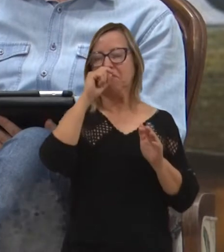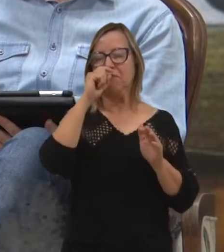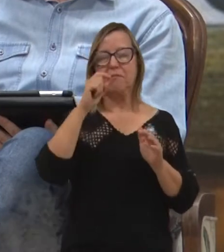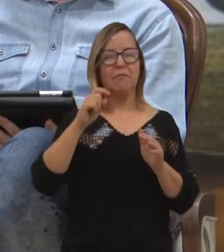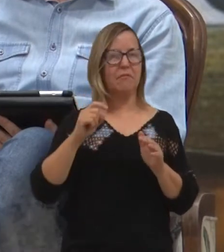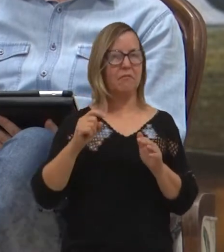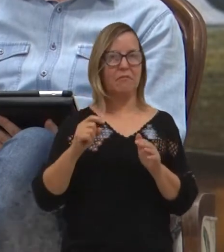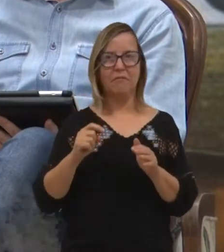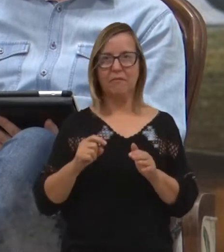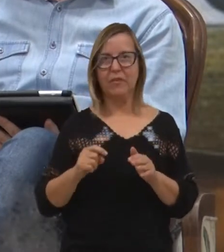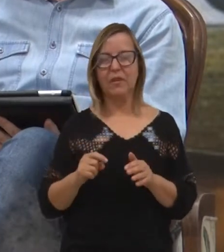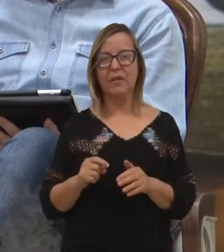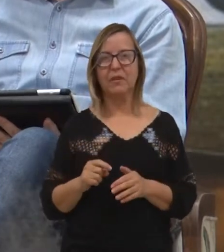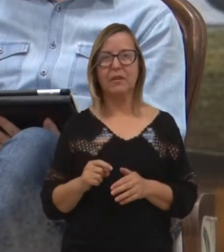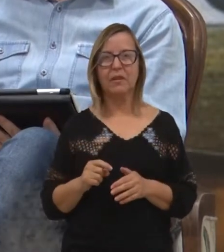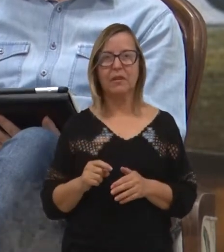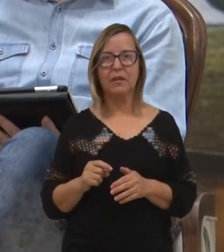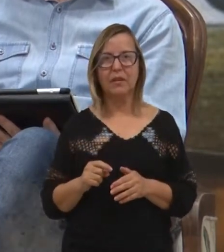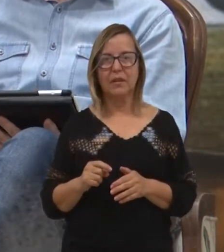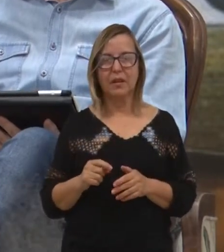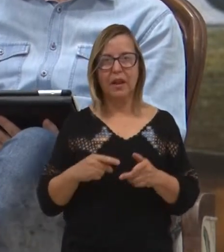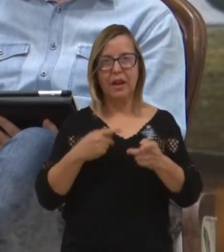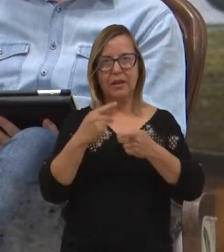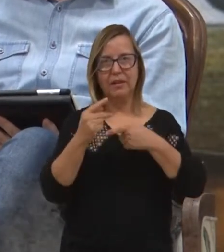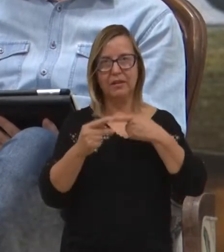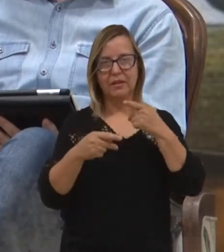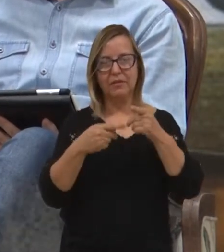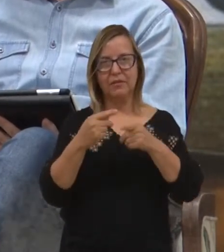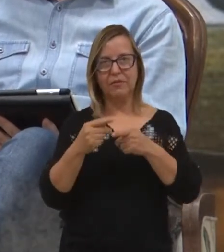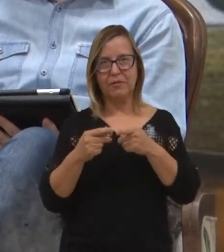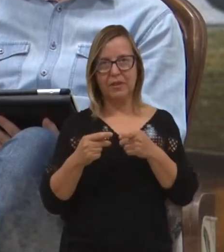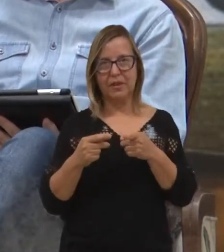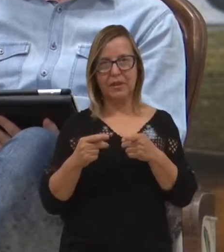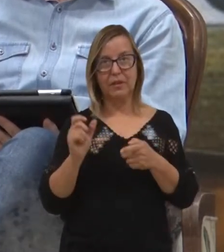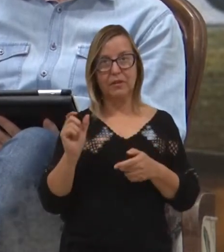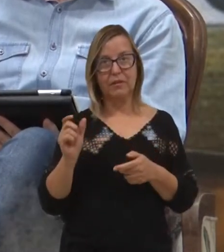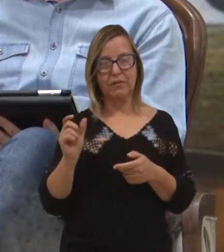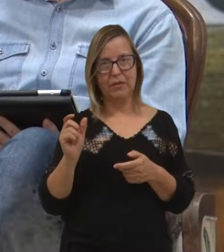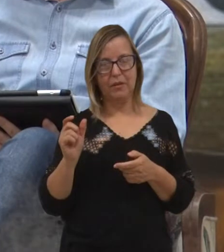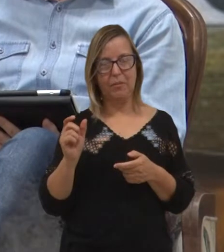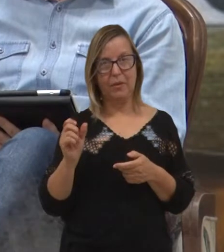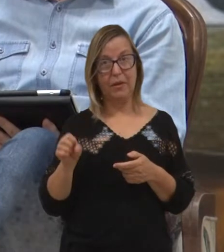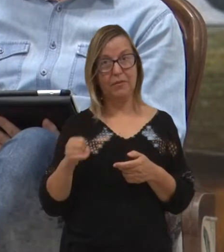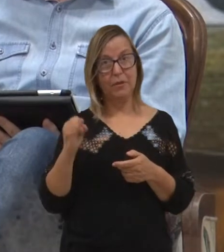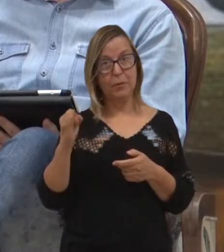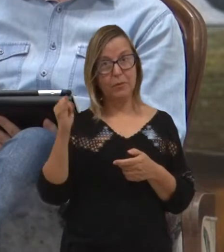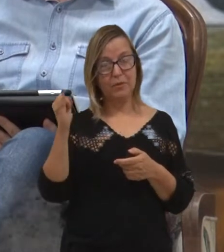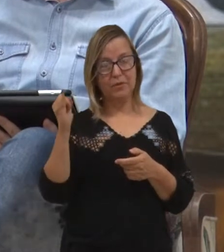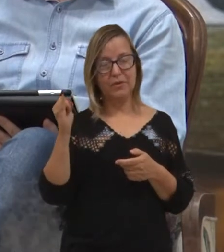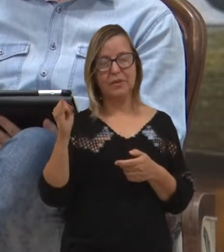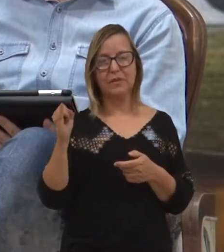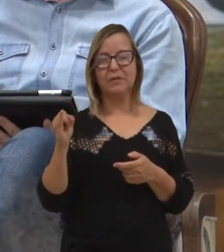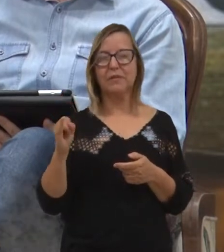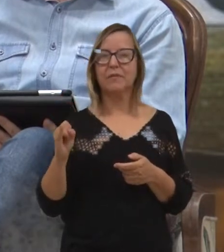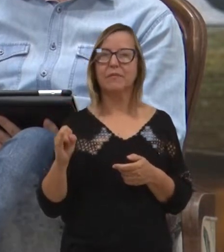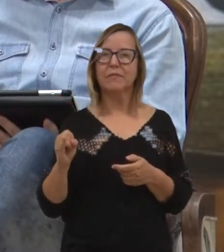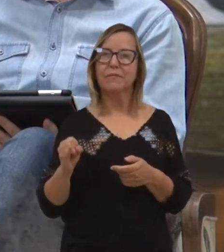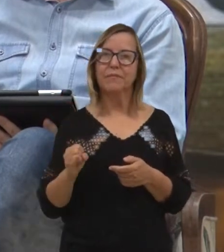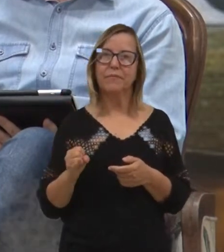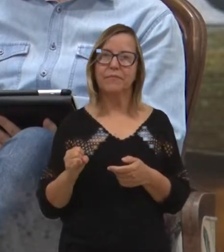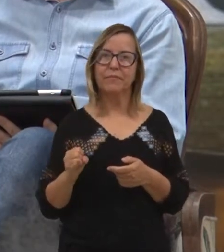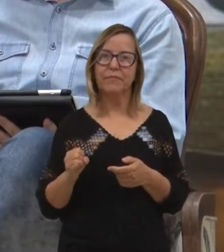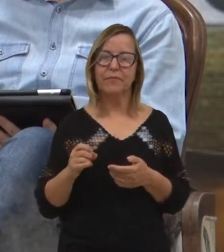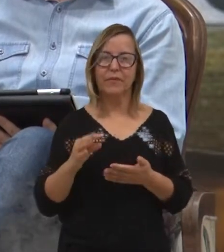Não, ele vai colocar uma palavra muito, muito importante, e